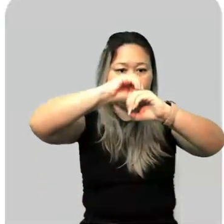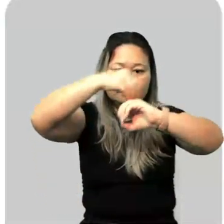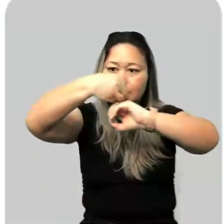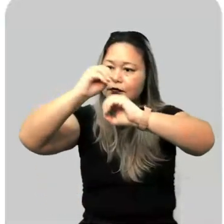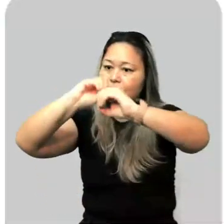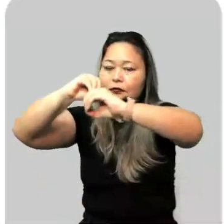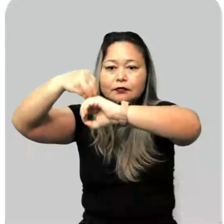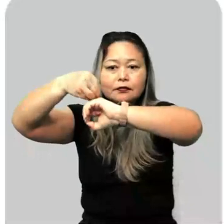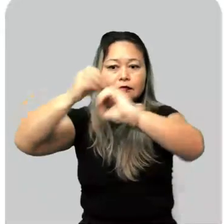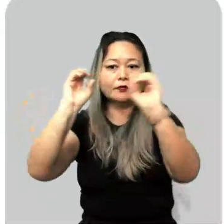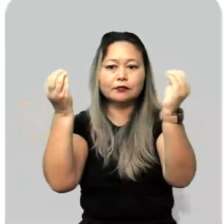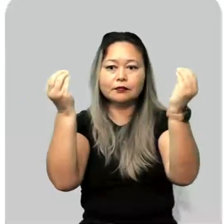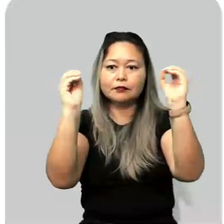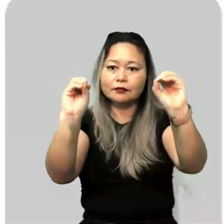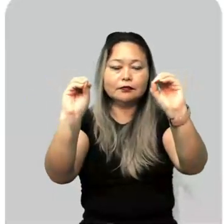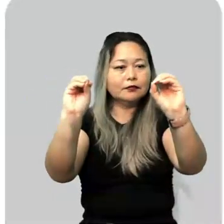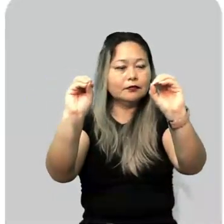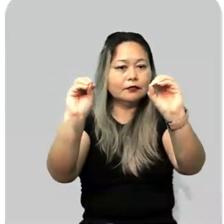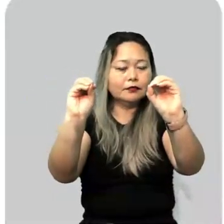de monossacarídeos. Está aqui